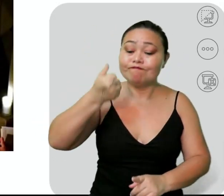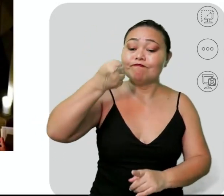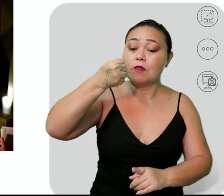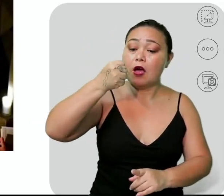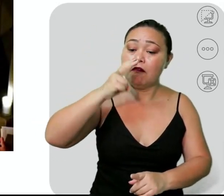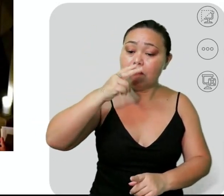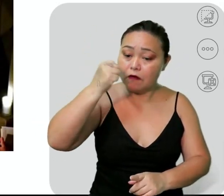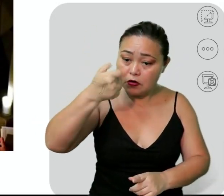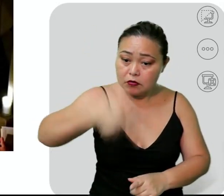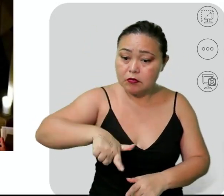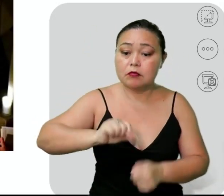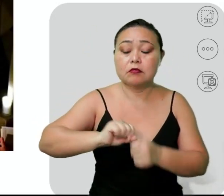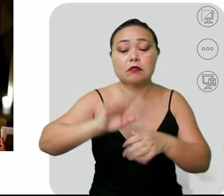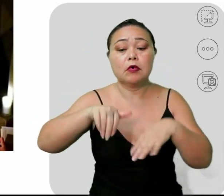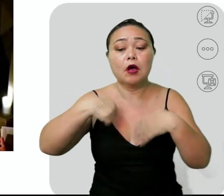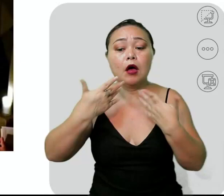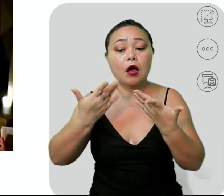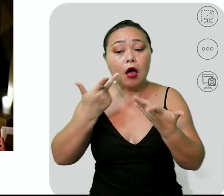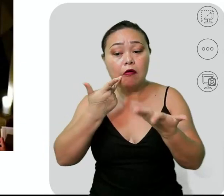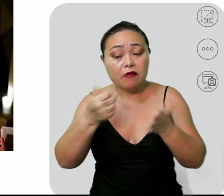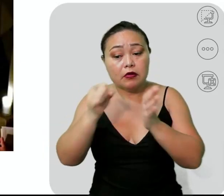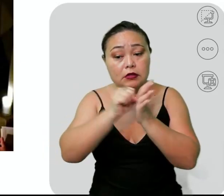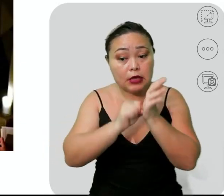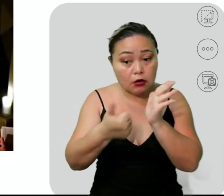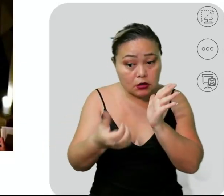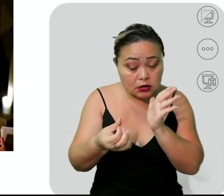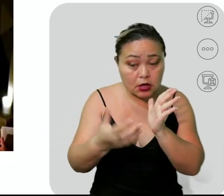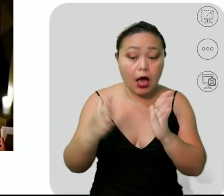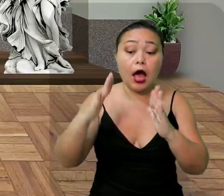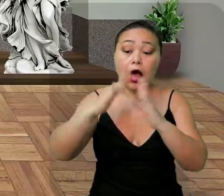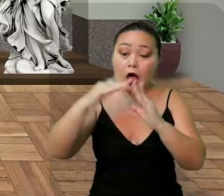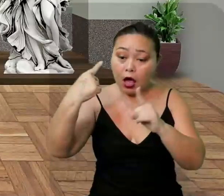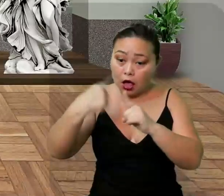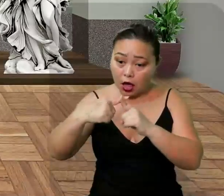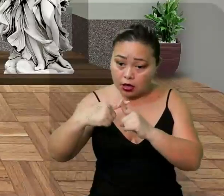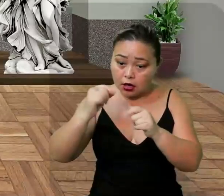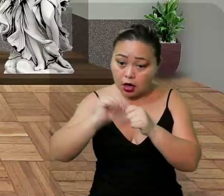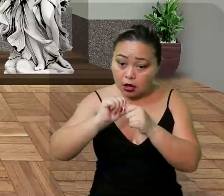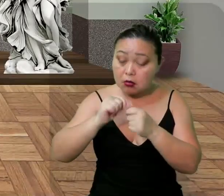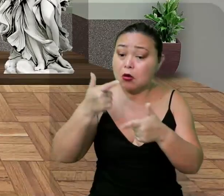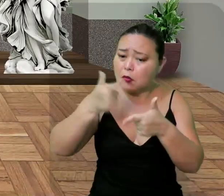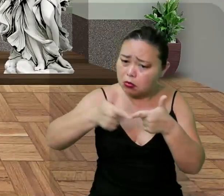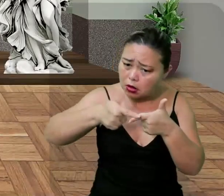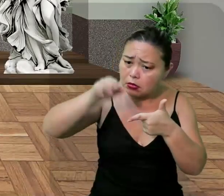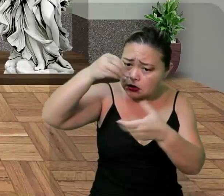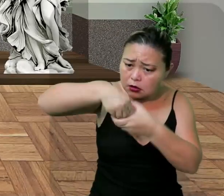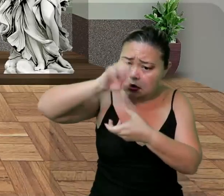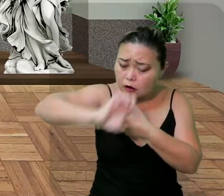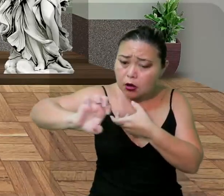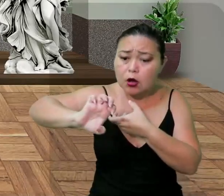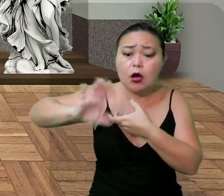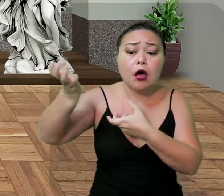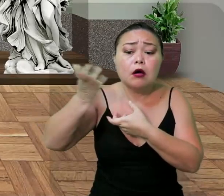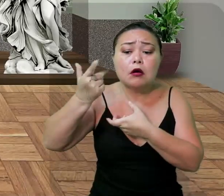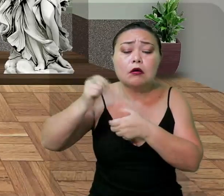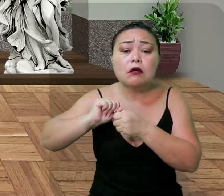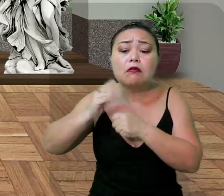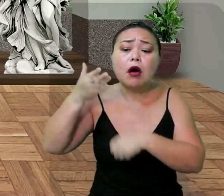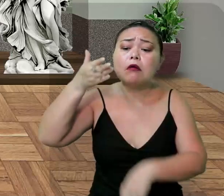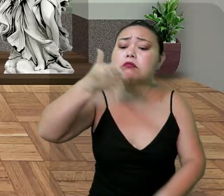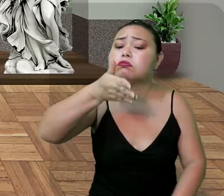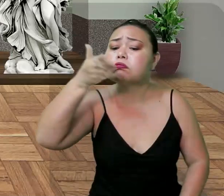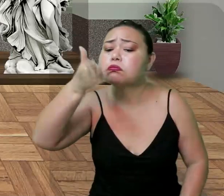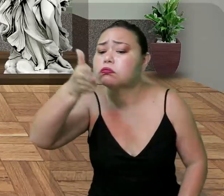chegando no século XVI. A igreja agora, mesmo com esses problemas na Europa, ela vai buscar novos